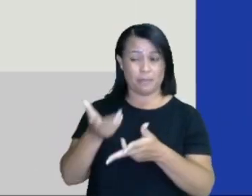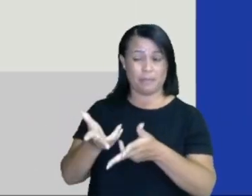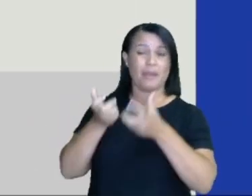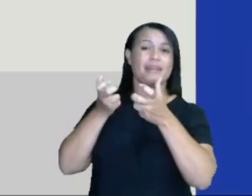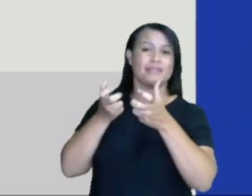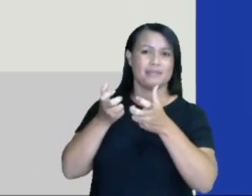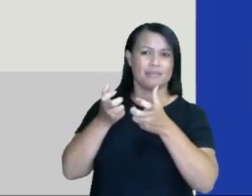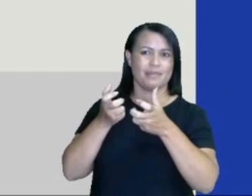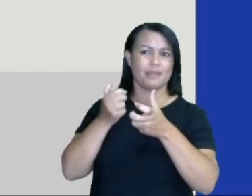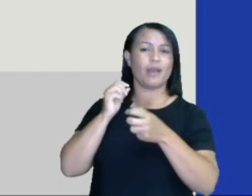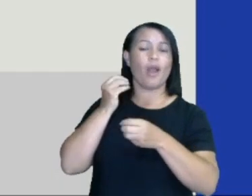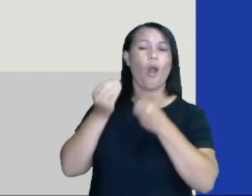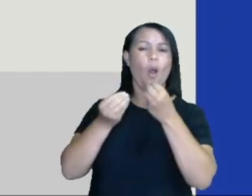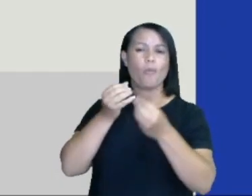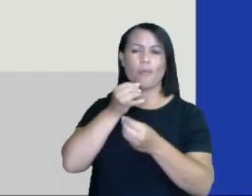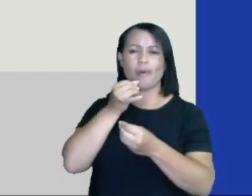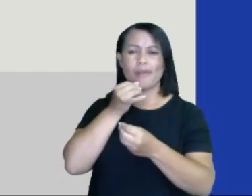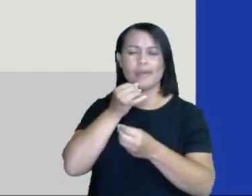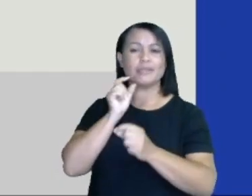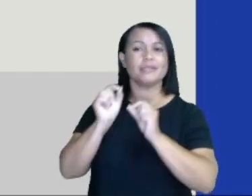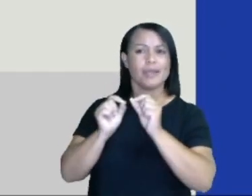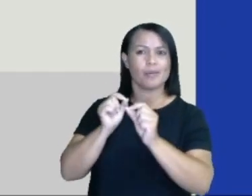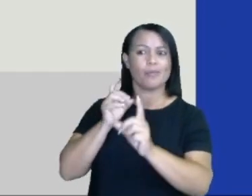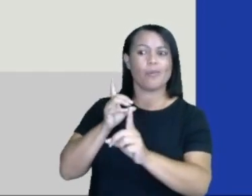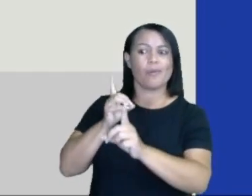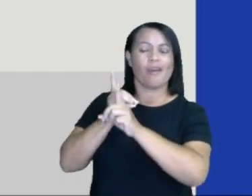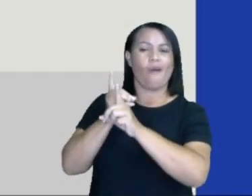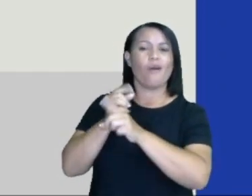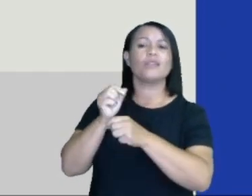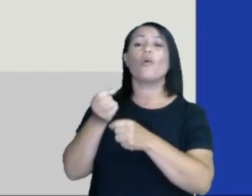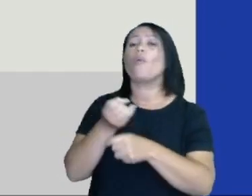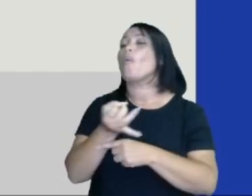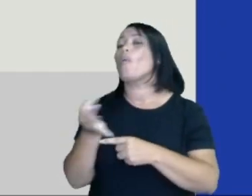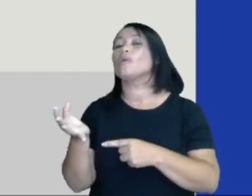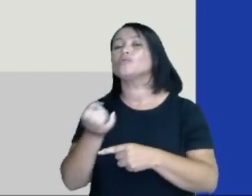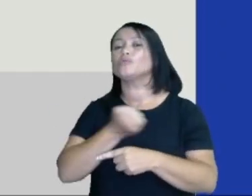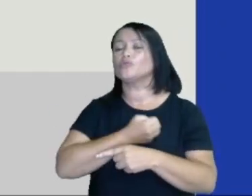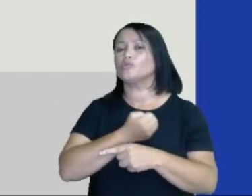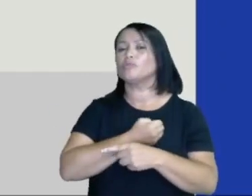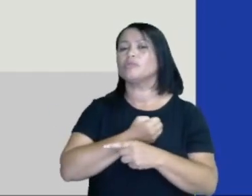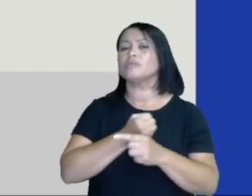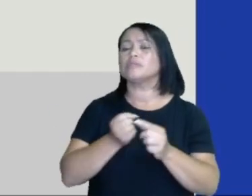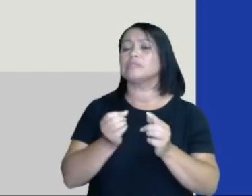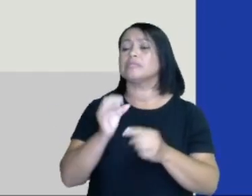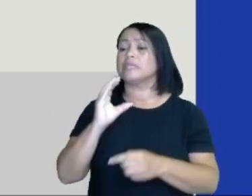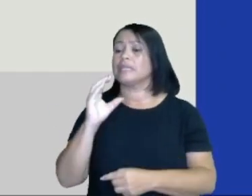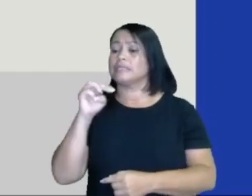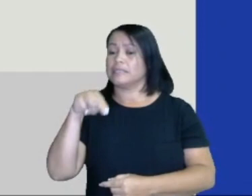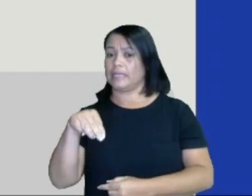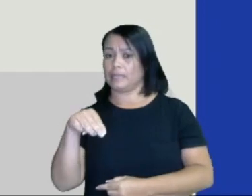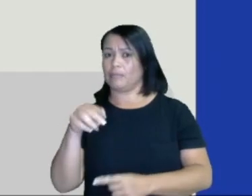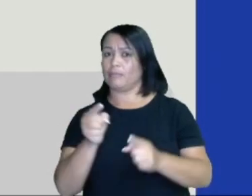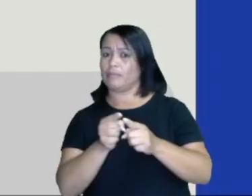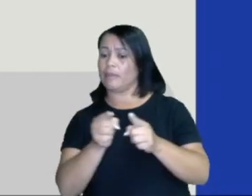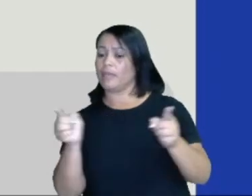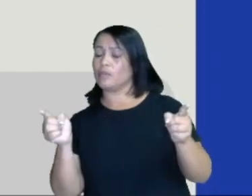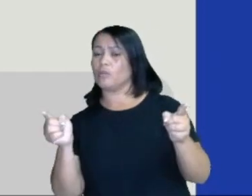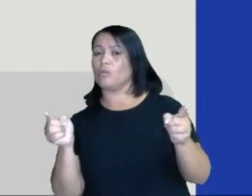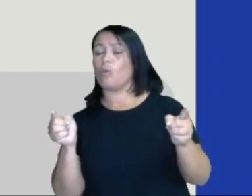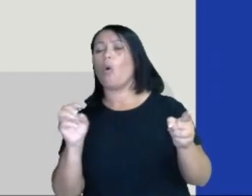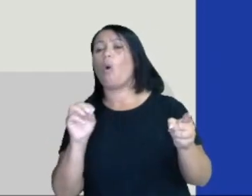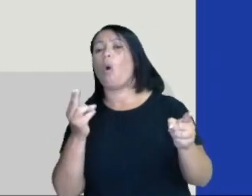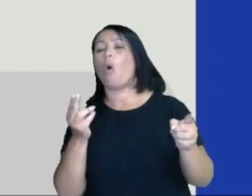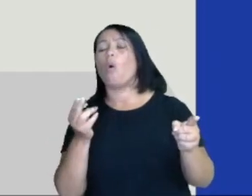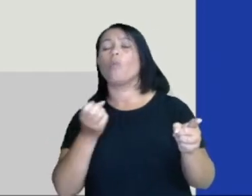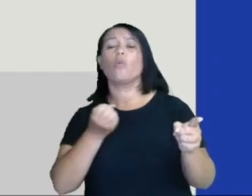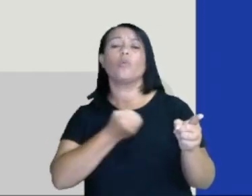vai reconhecer entre quais os números inteiros vai estar. Entre centímetro, que se encontra